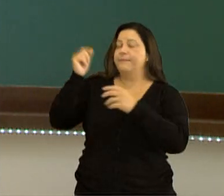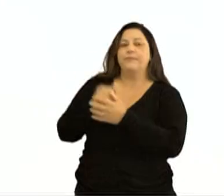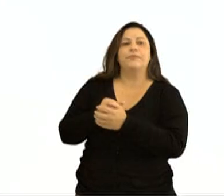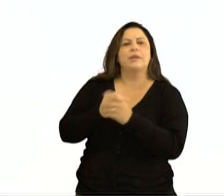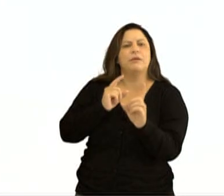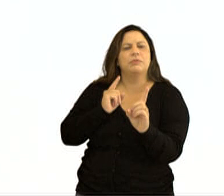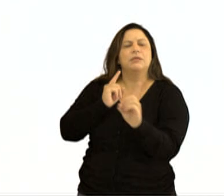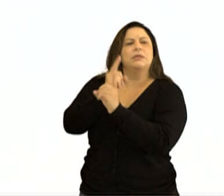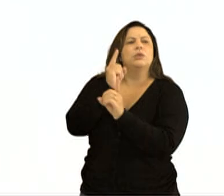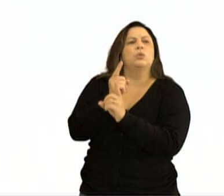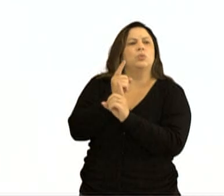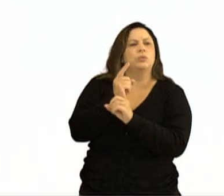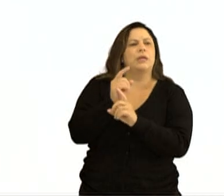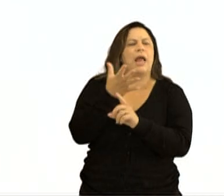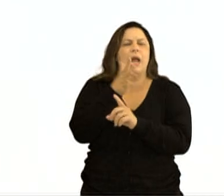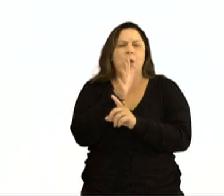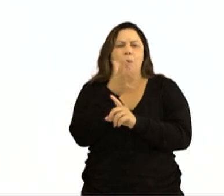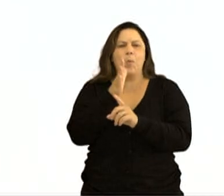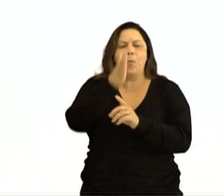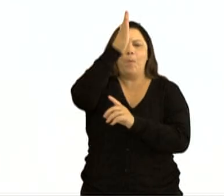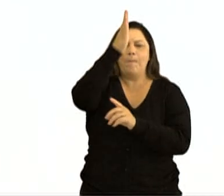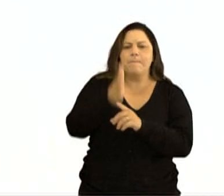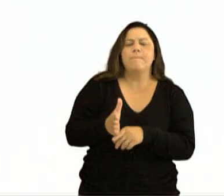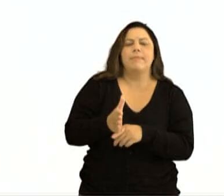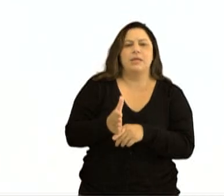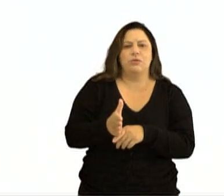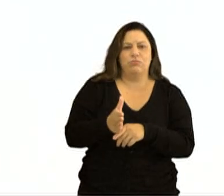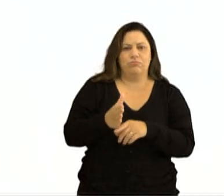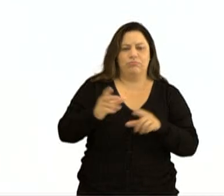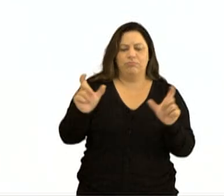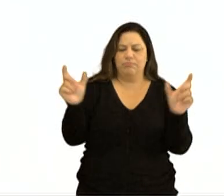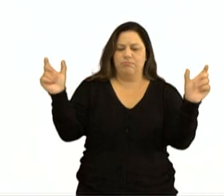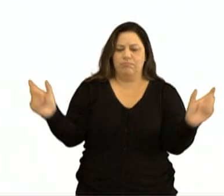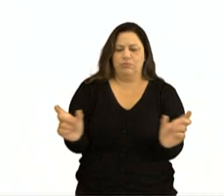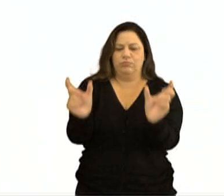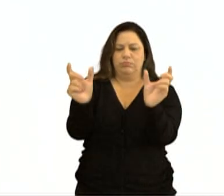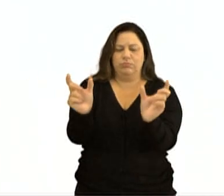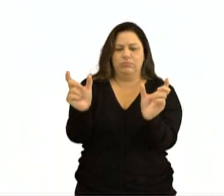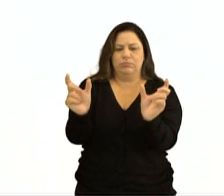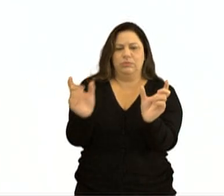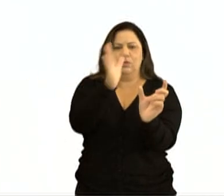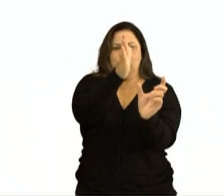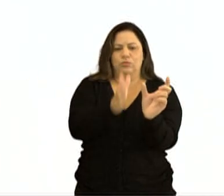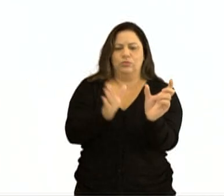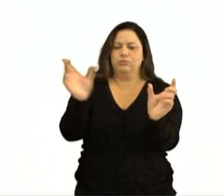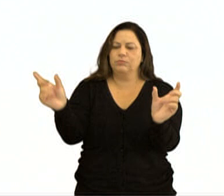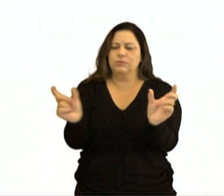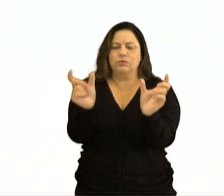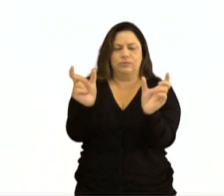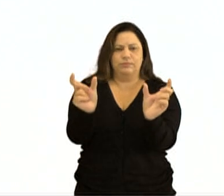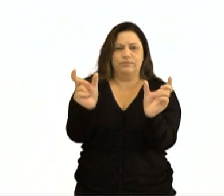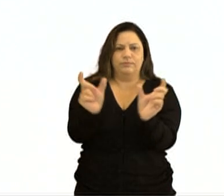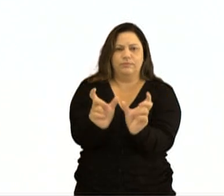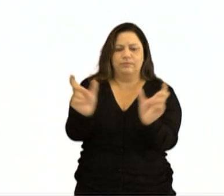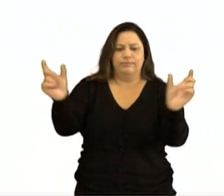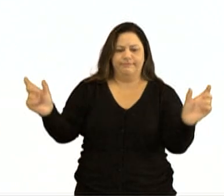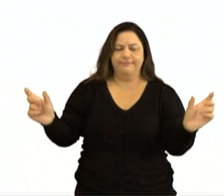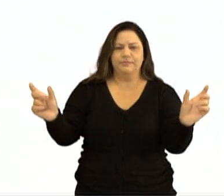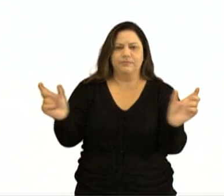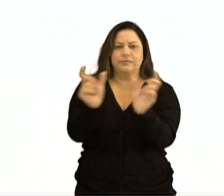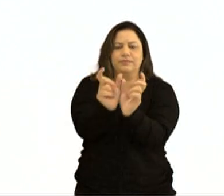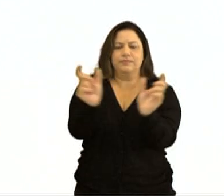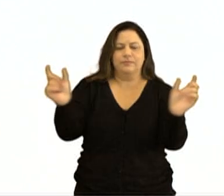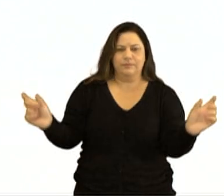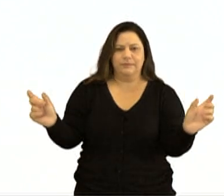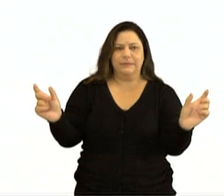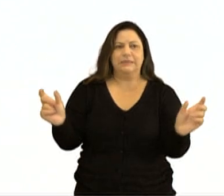o valor mediano, é exatamente o valor que divide a sequência em duas partes iguais.